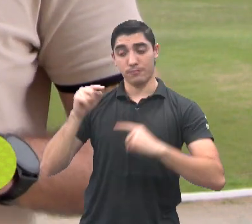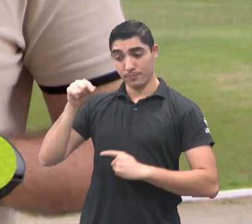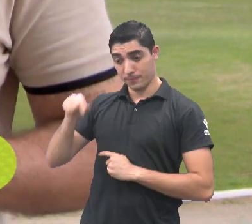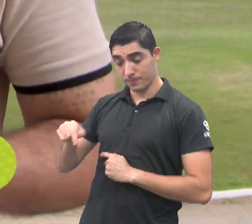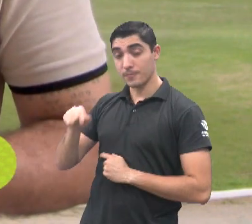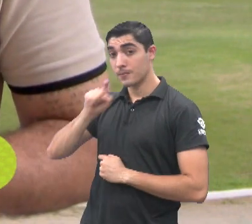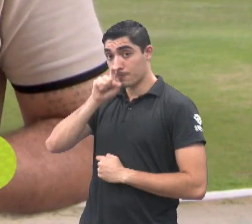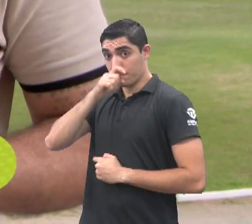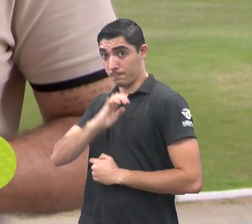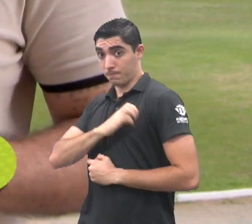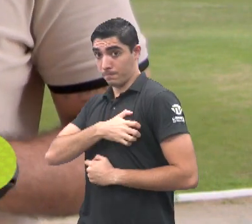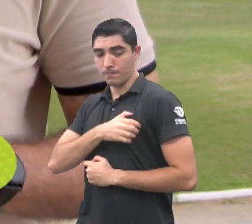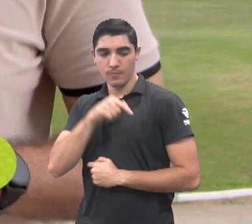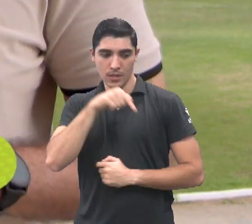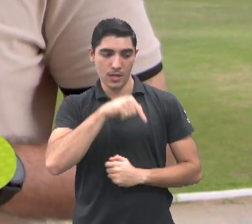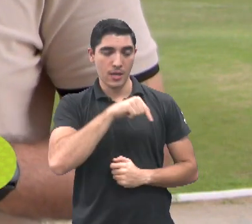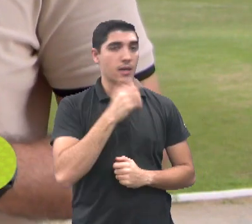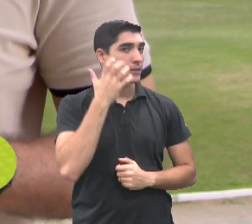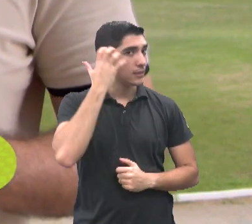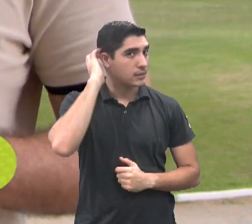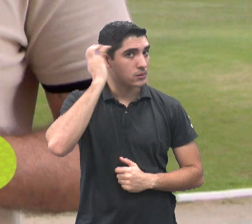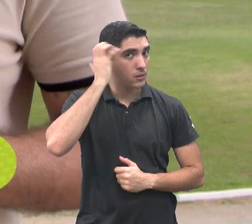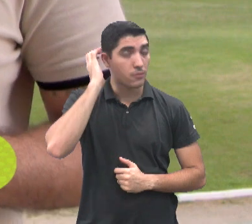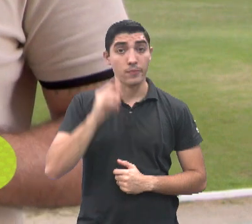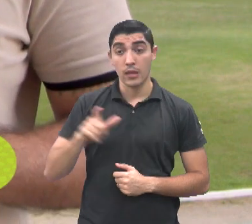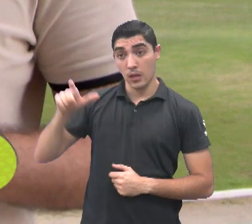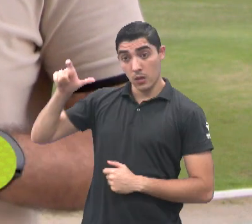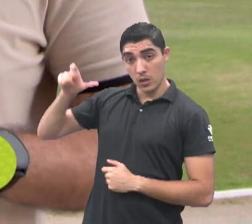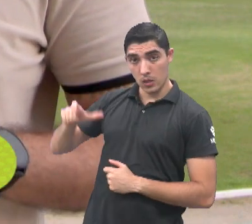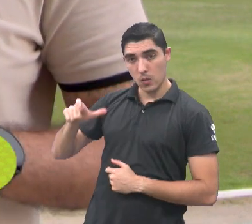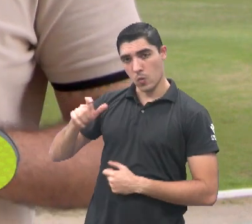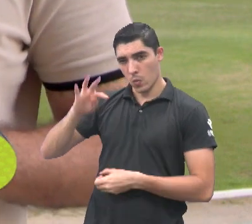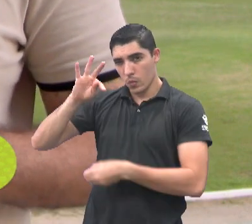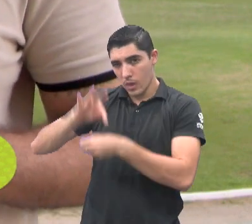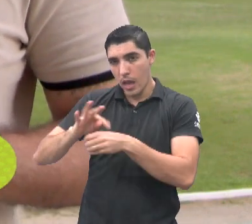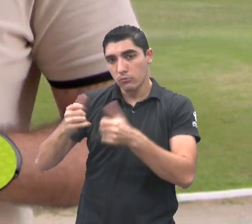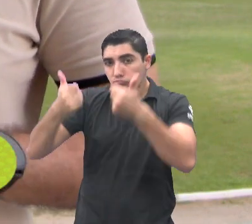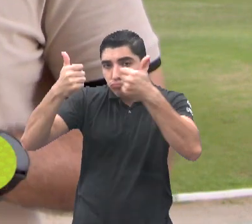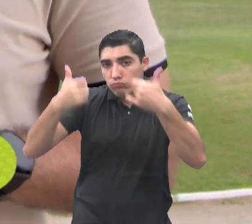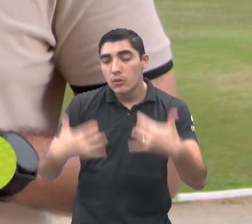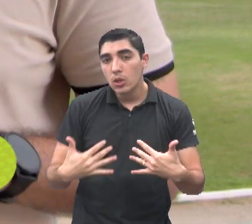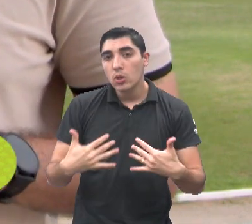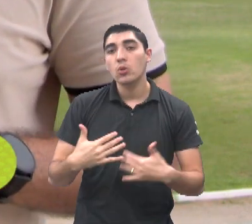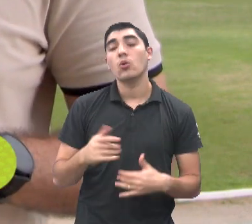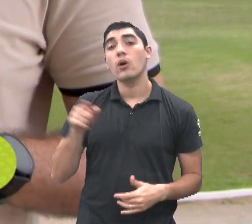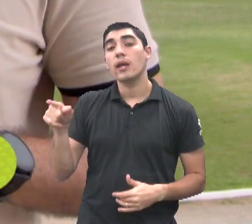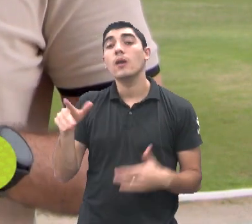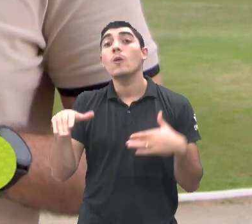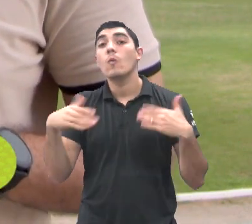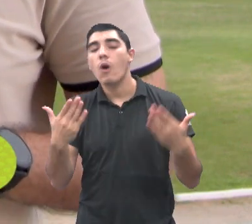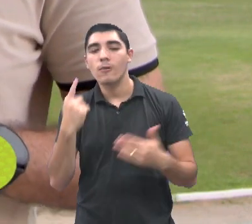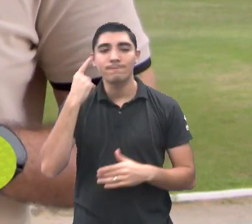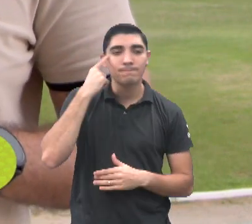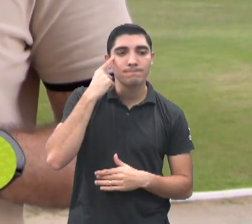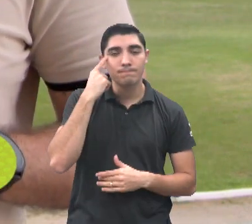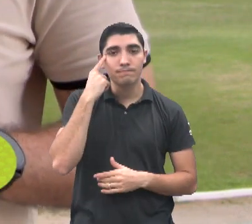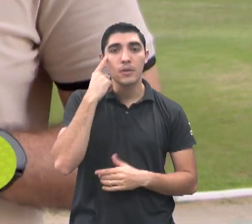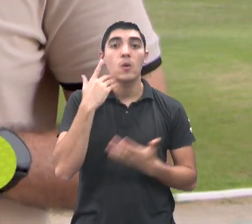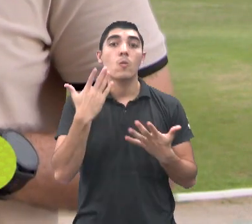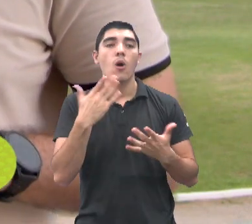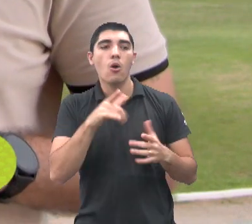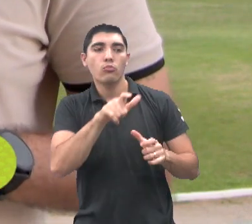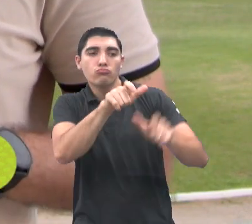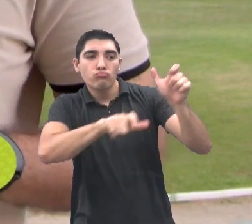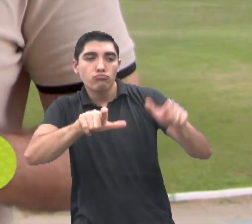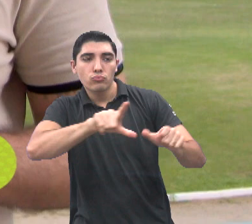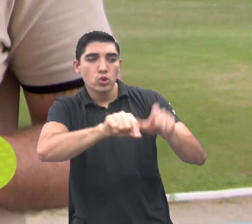o novo técnico, o Paulo Roberto, falou um pouquinho como vai ser, como ele já está pensando um time já, ou como ele vai pensar em trabalhar